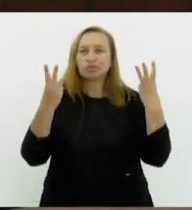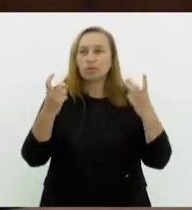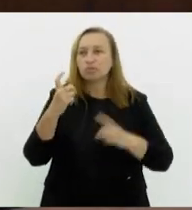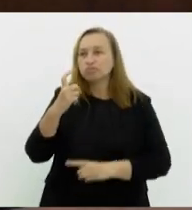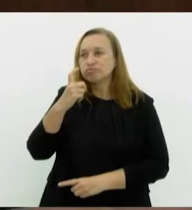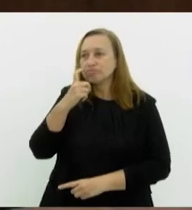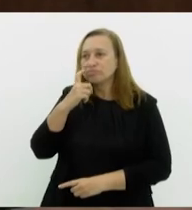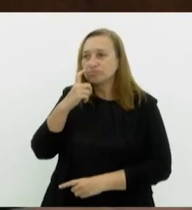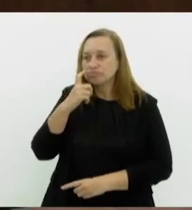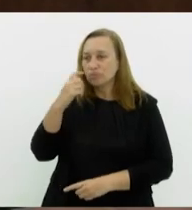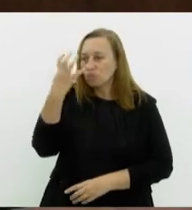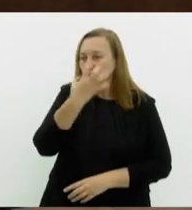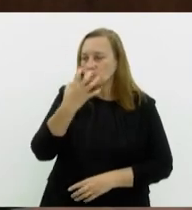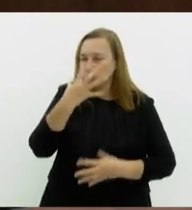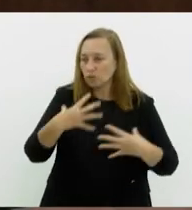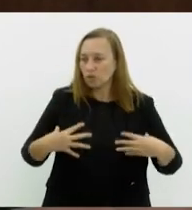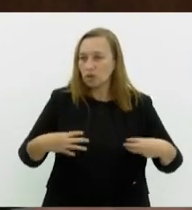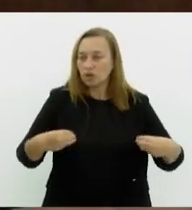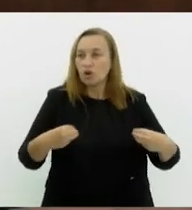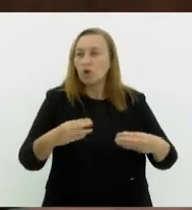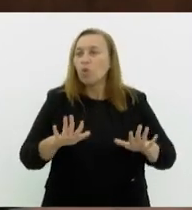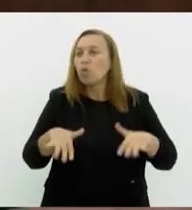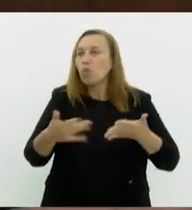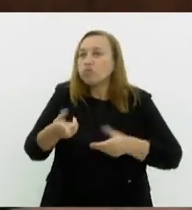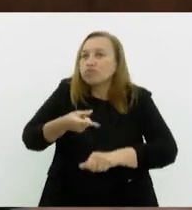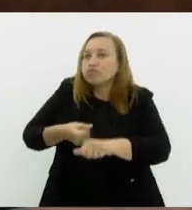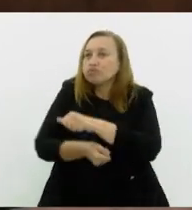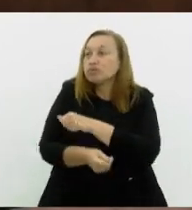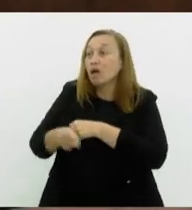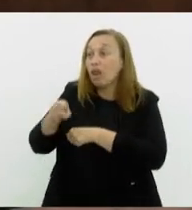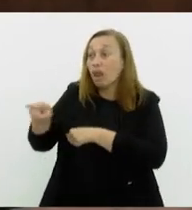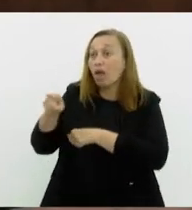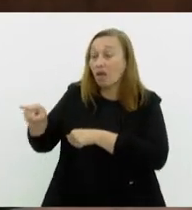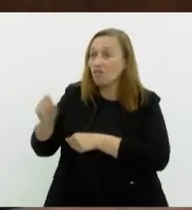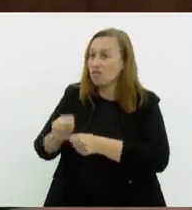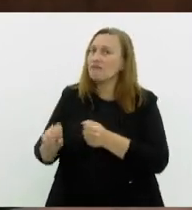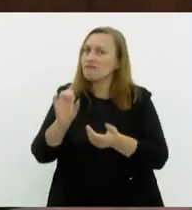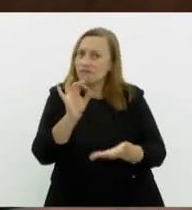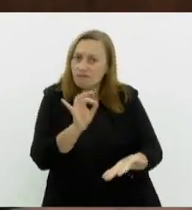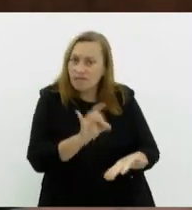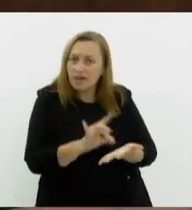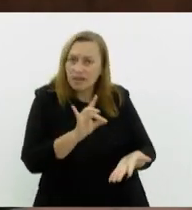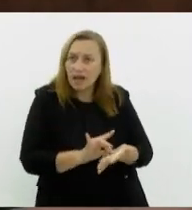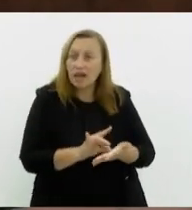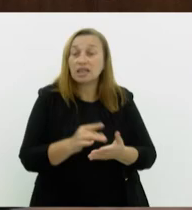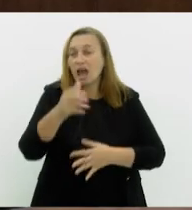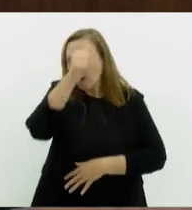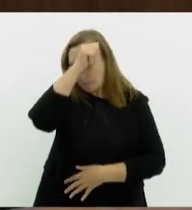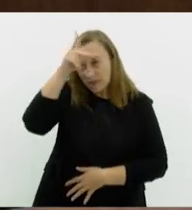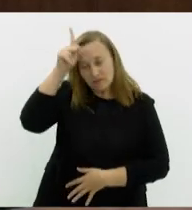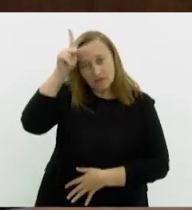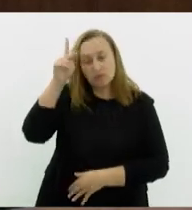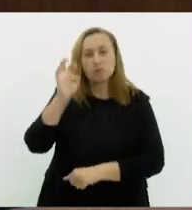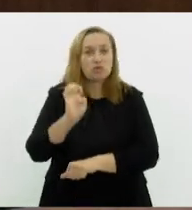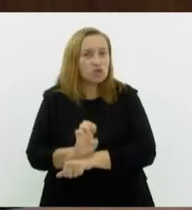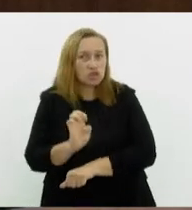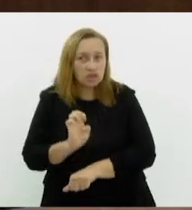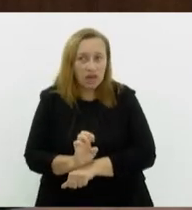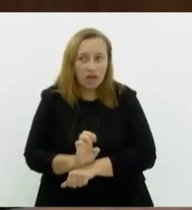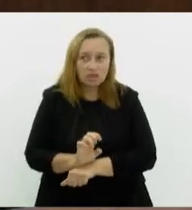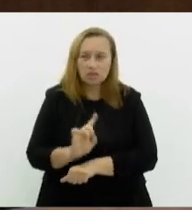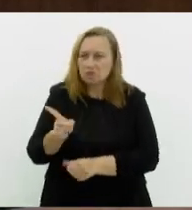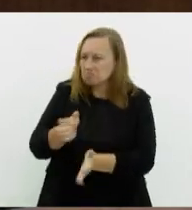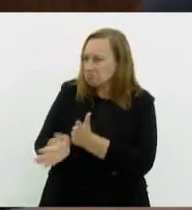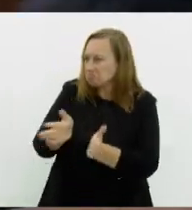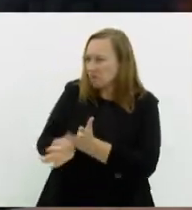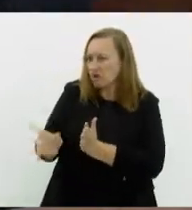o quanto que o investimento ali feito foi de fato um investimento. Tanto a prefeitura quanto o Estado não